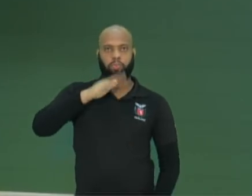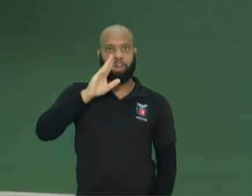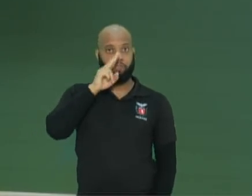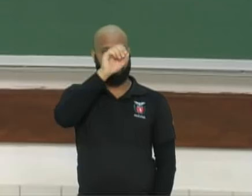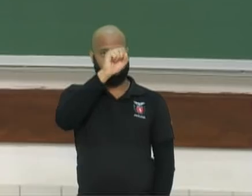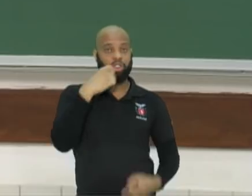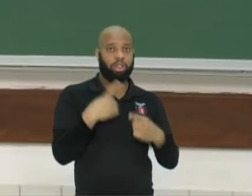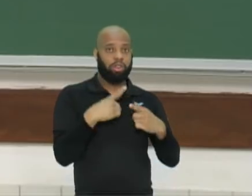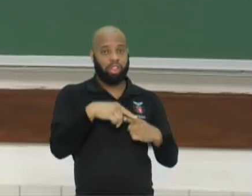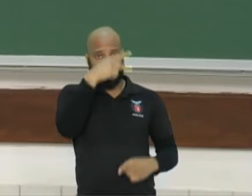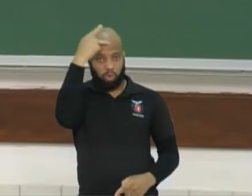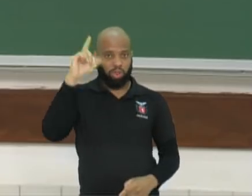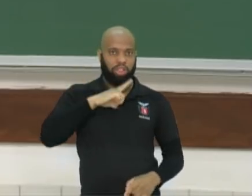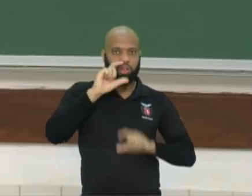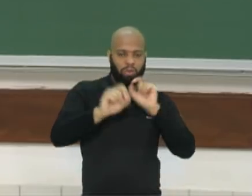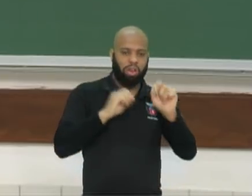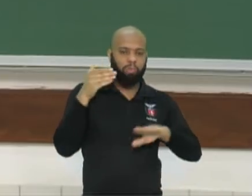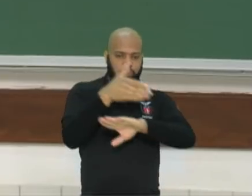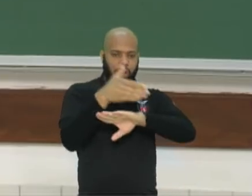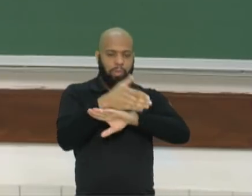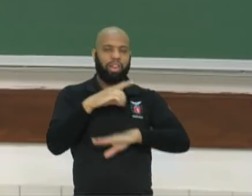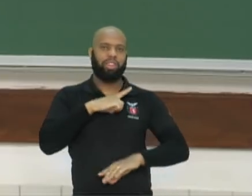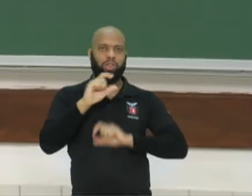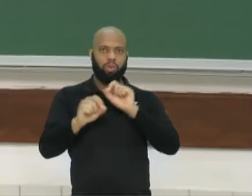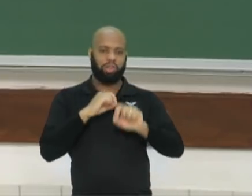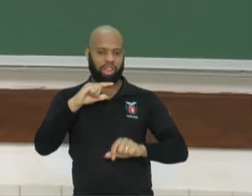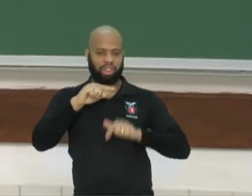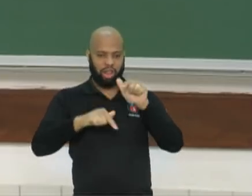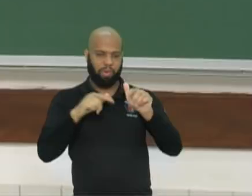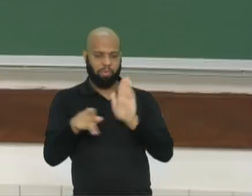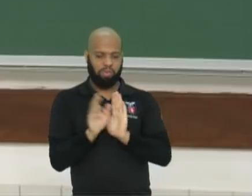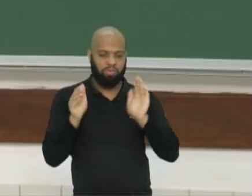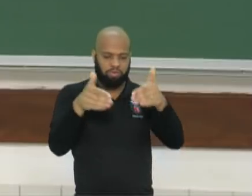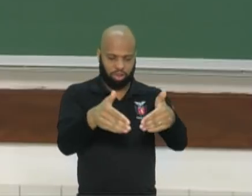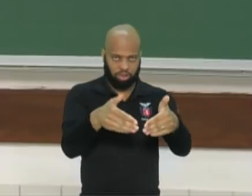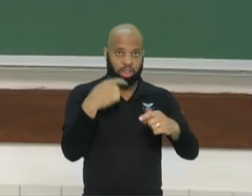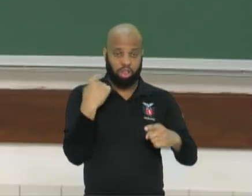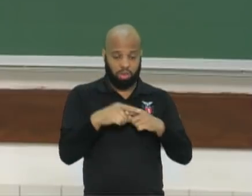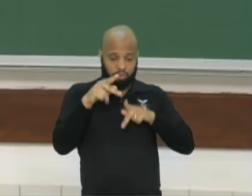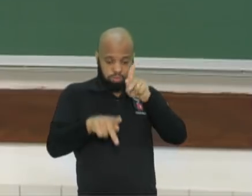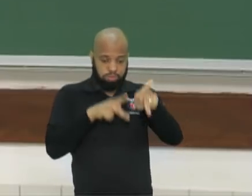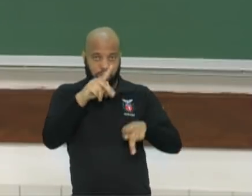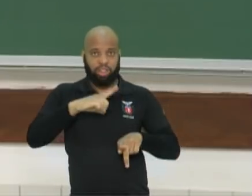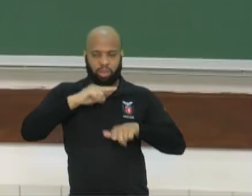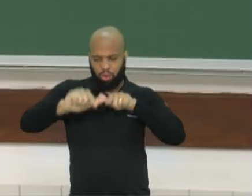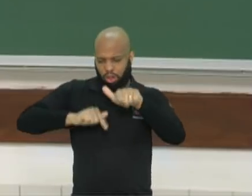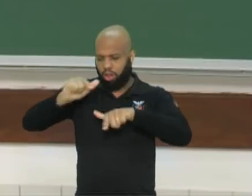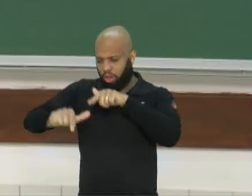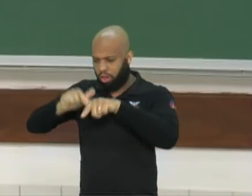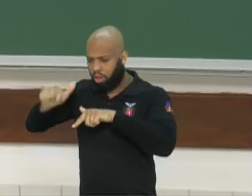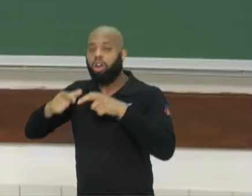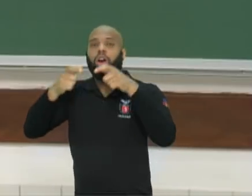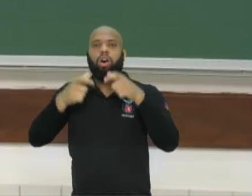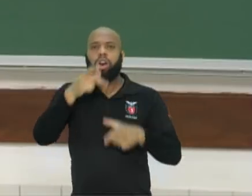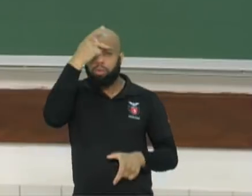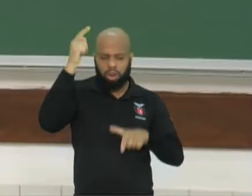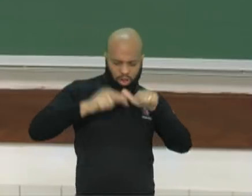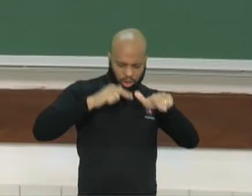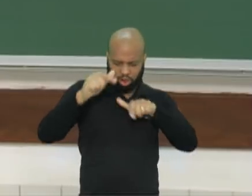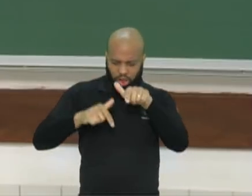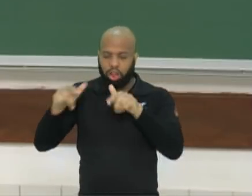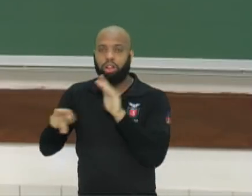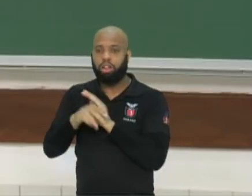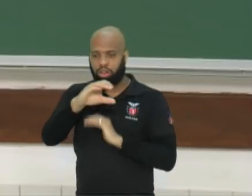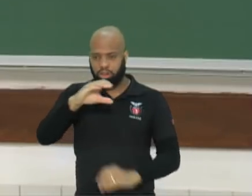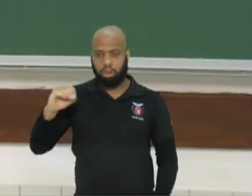É onde as pessoas mais estão ocupadas, né? Se a gente pensar em população trabalhando, onde as pessoas trabalham na